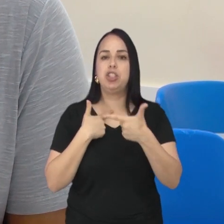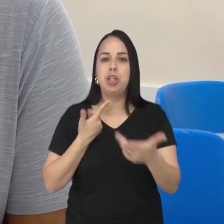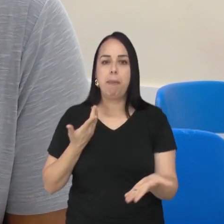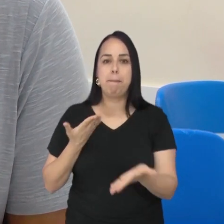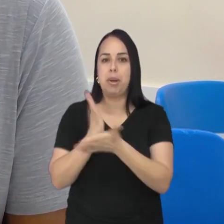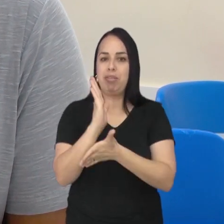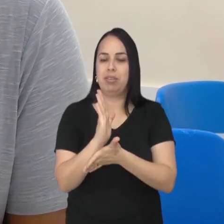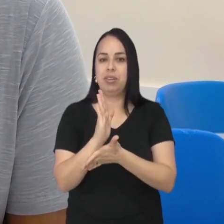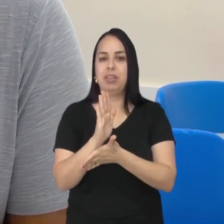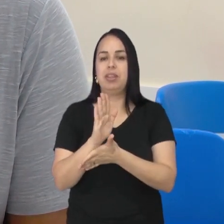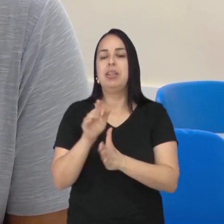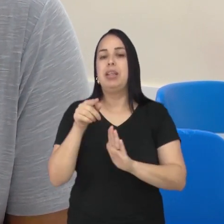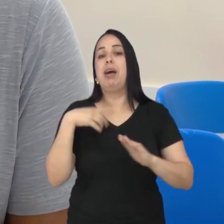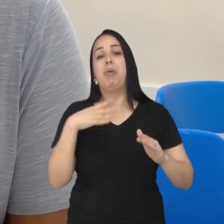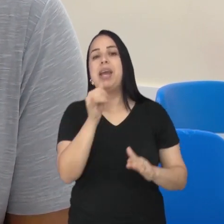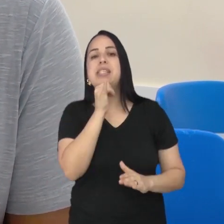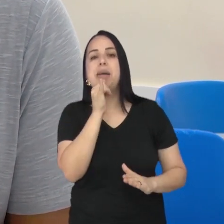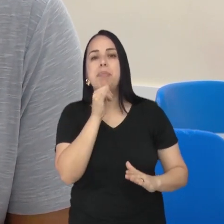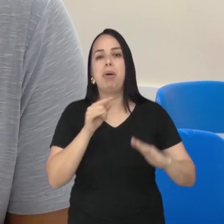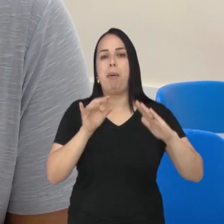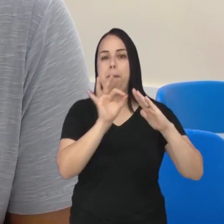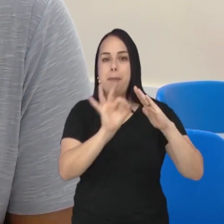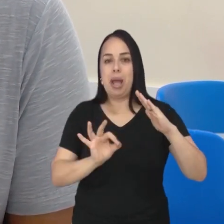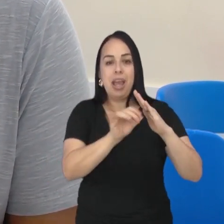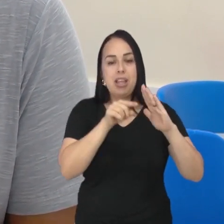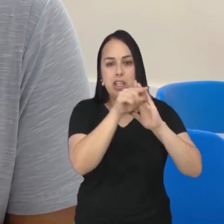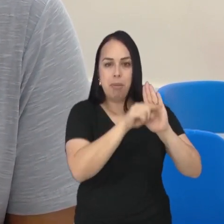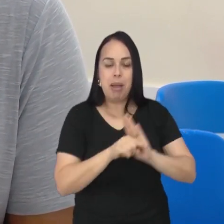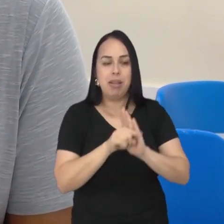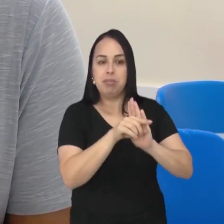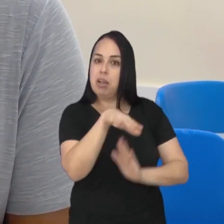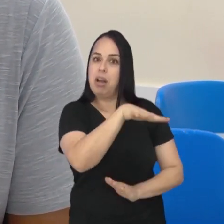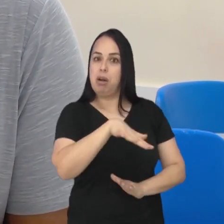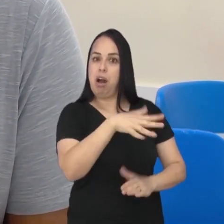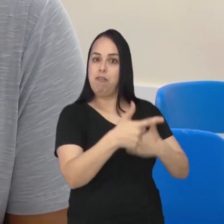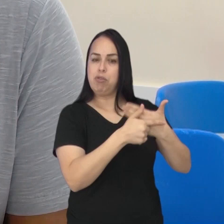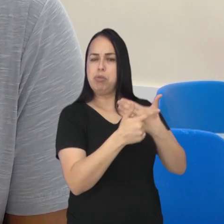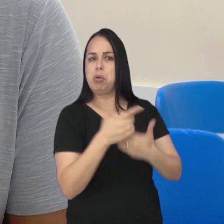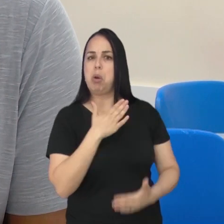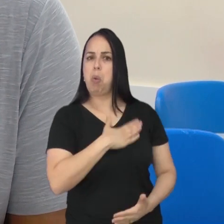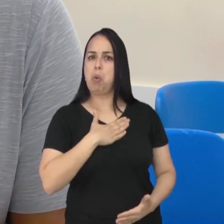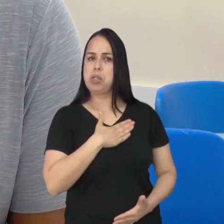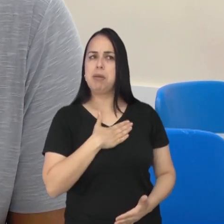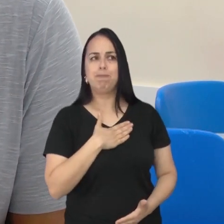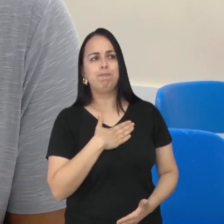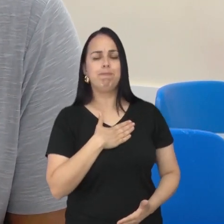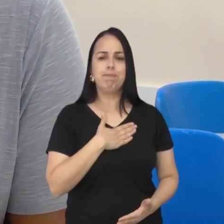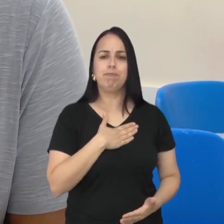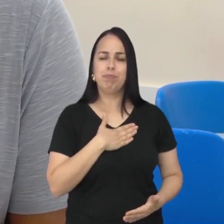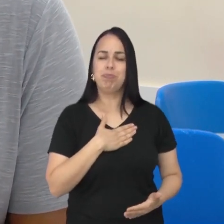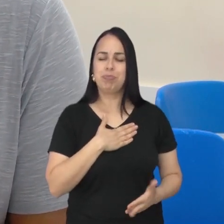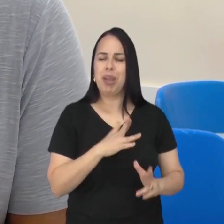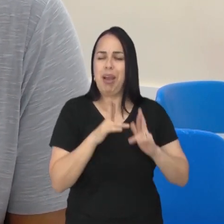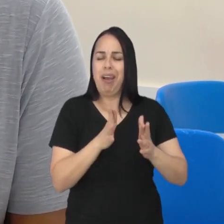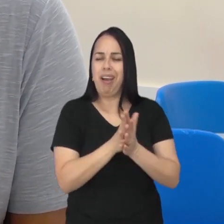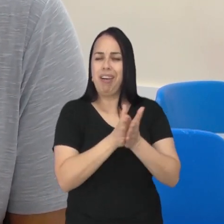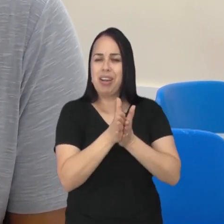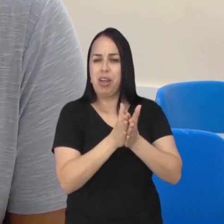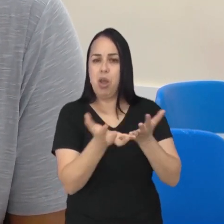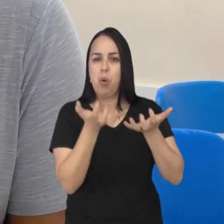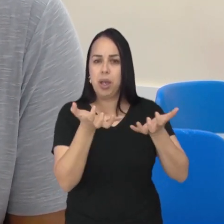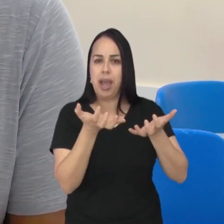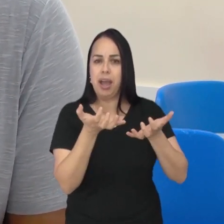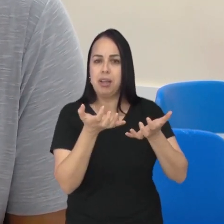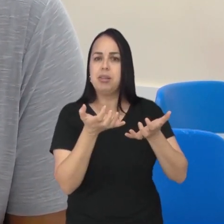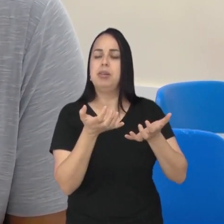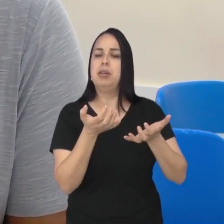vontade de prestar, que nem o IBGE, a FUNAI, são cargos que eu sempre gostei, sempre almejei testar, né, fazer